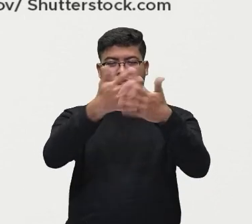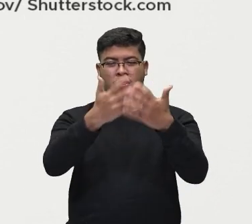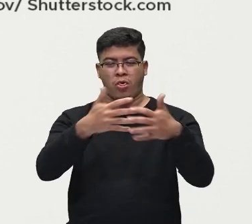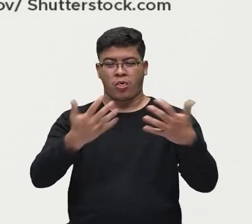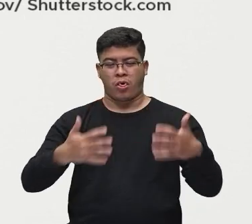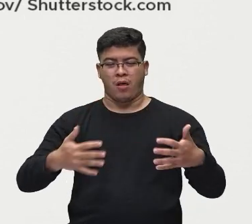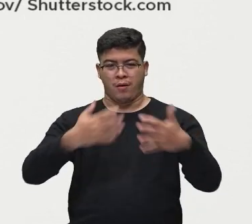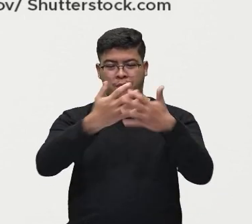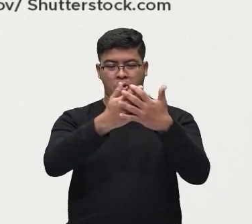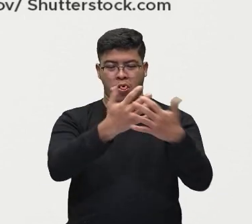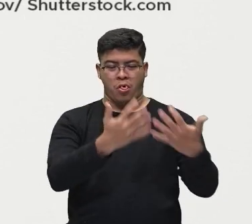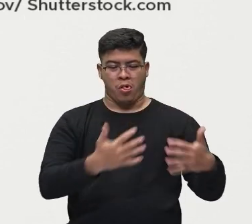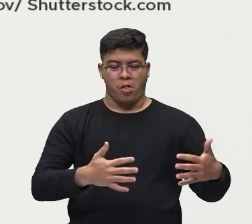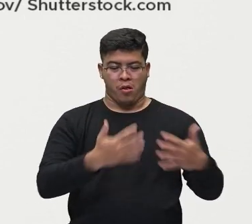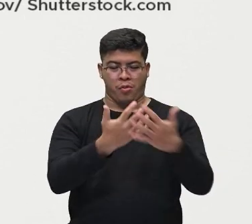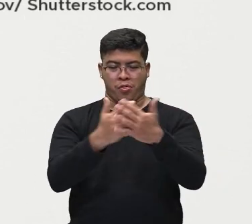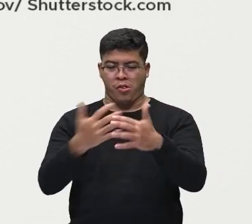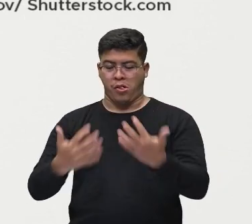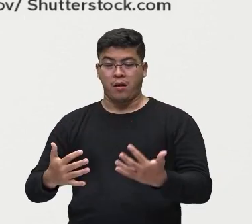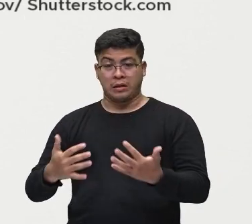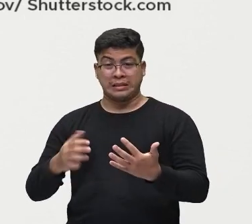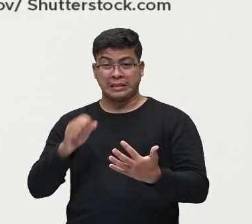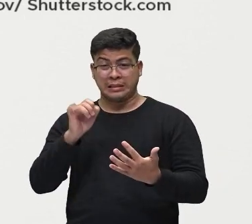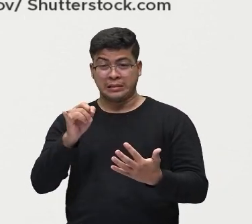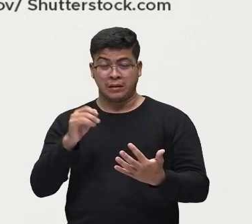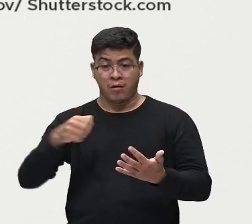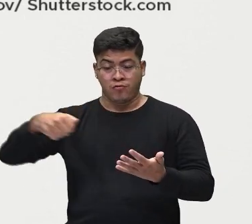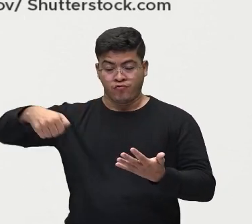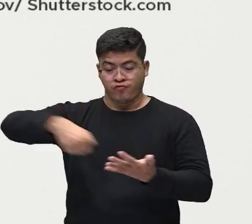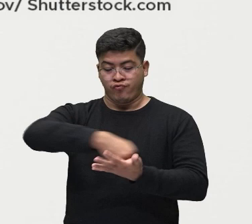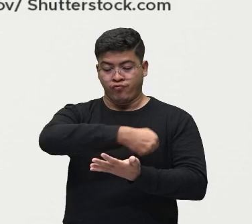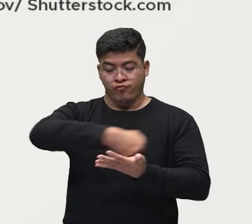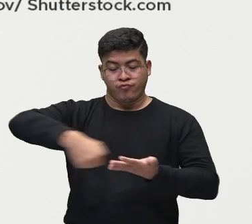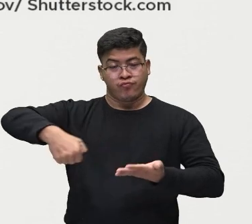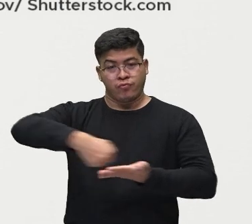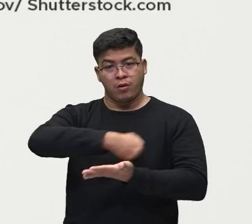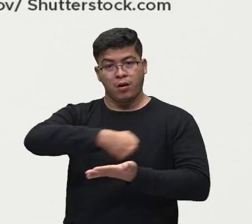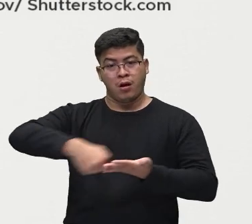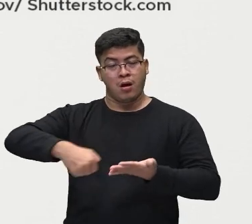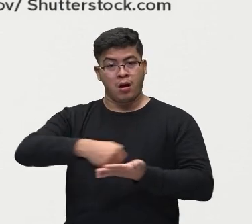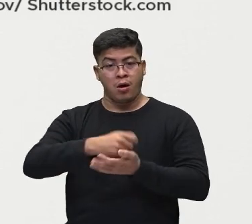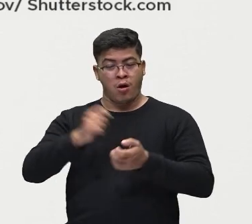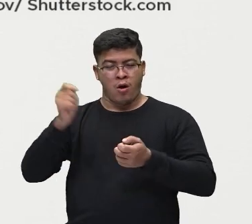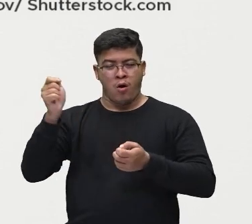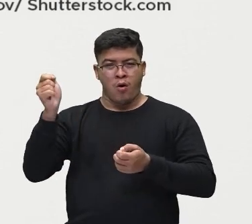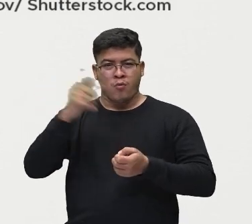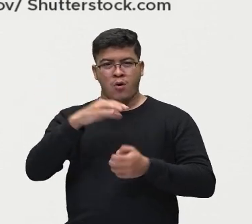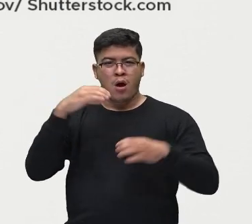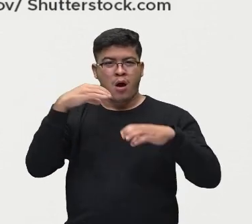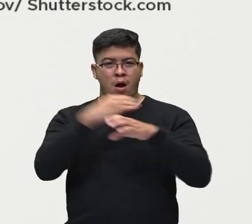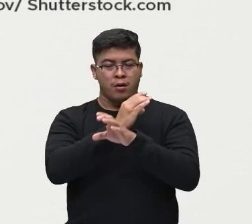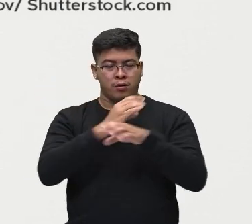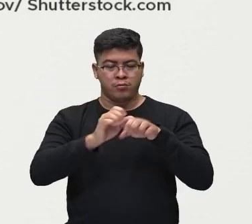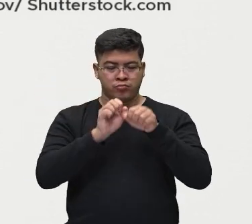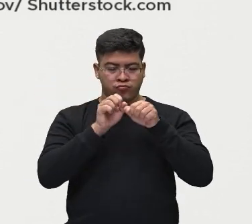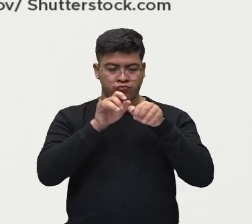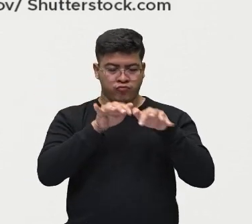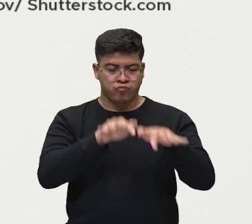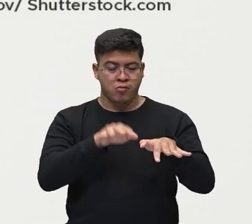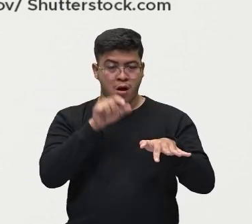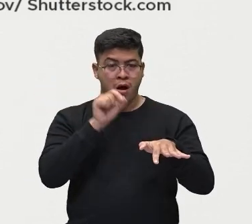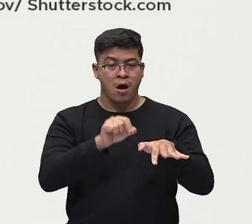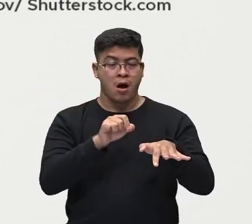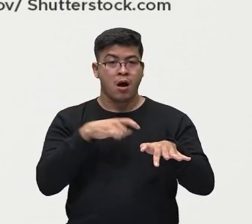vai ter a roupa esticada, né, lisinha, sem essas tramas